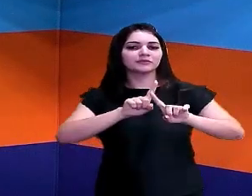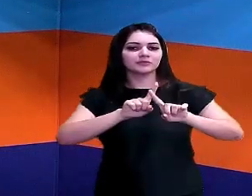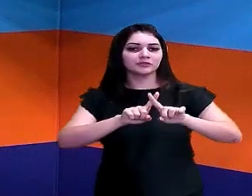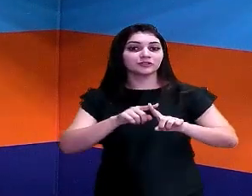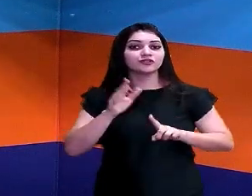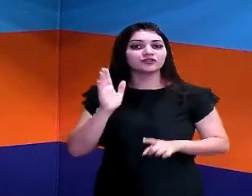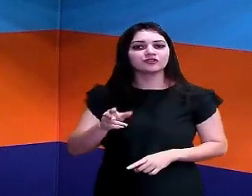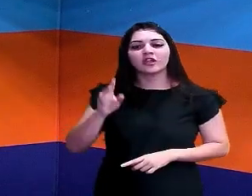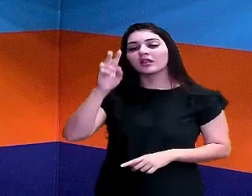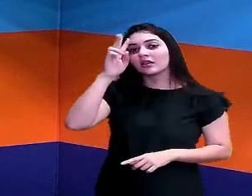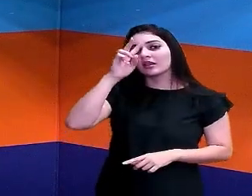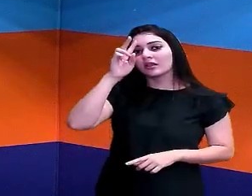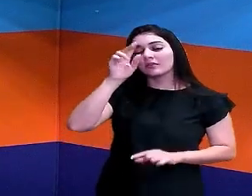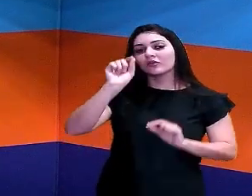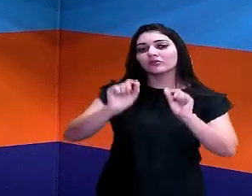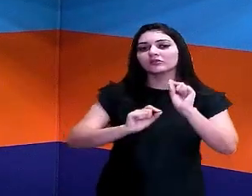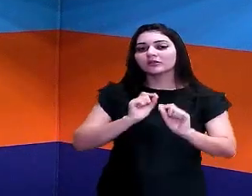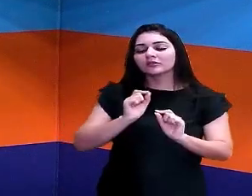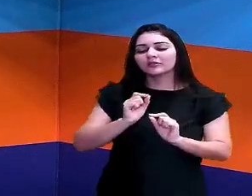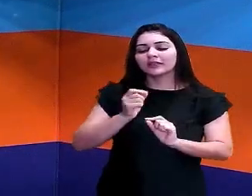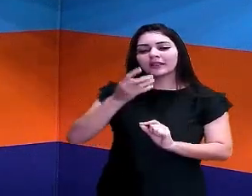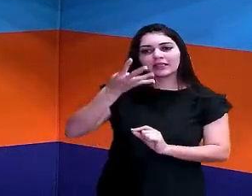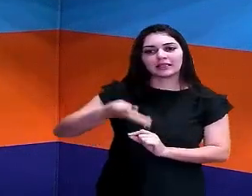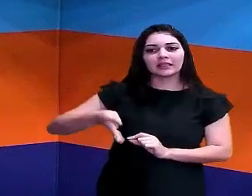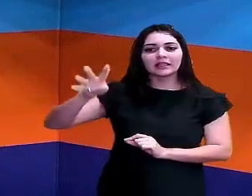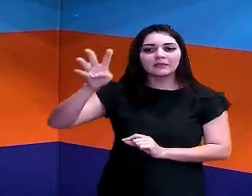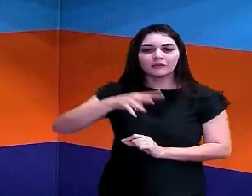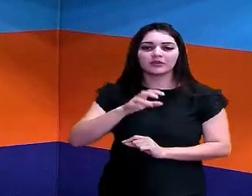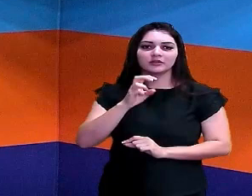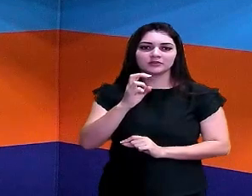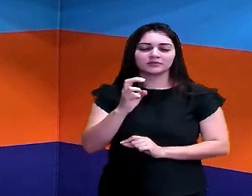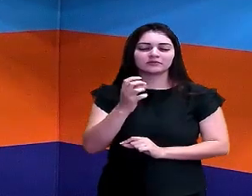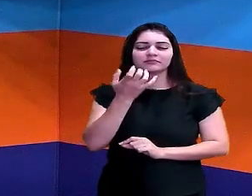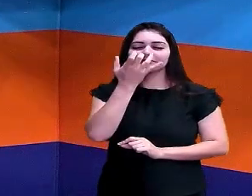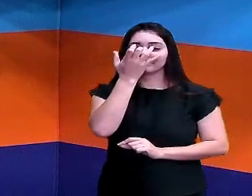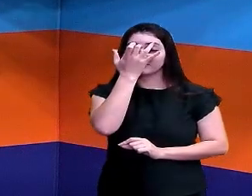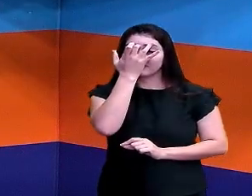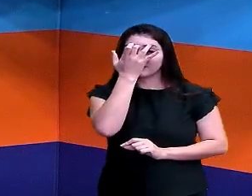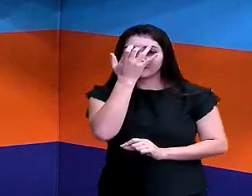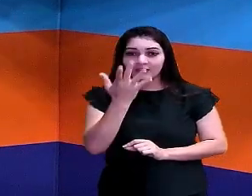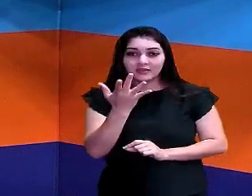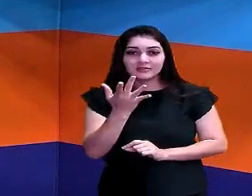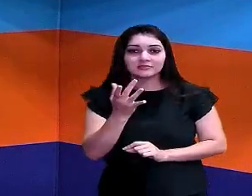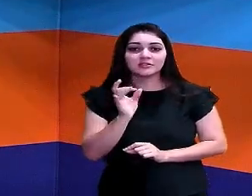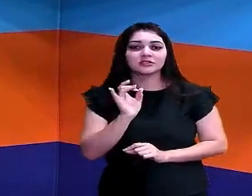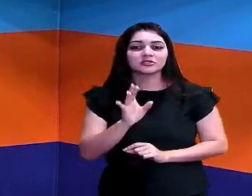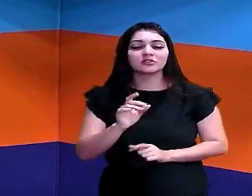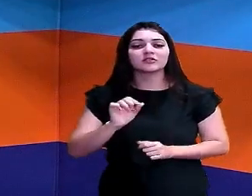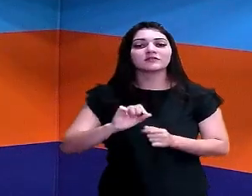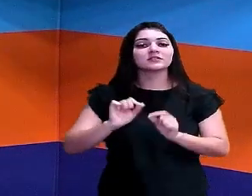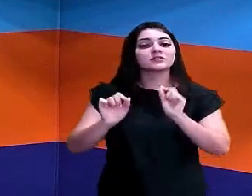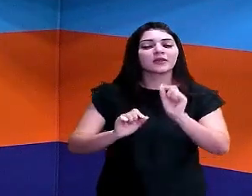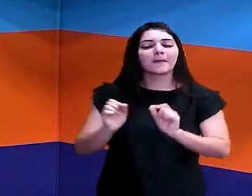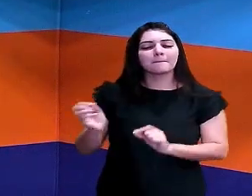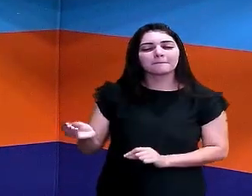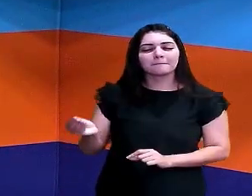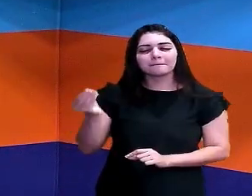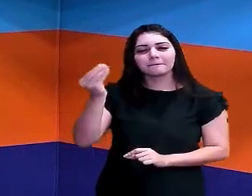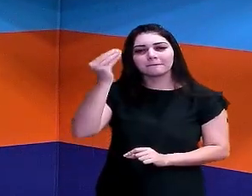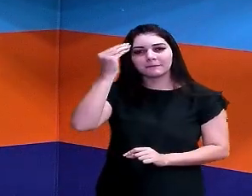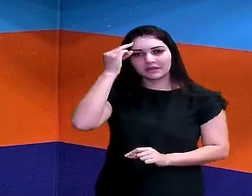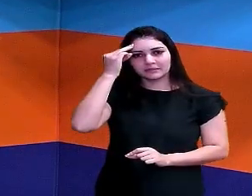já lembrou da sua tabuada do 5, né? Aí isso aqui é muito fácil. É só você decorar, tá